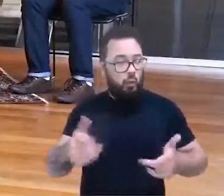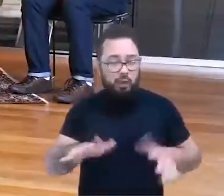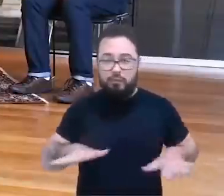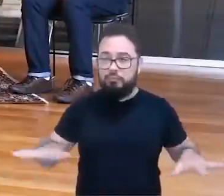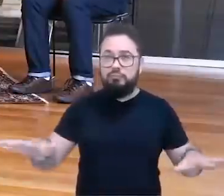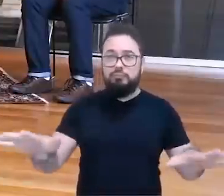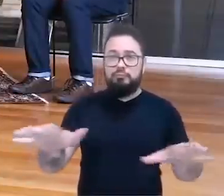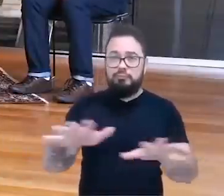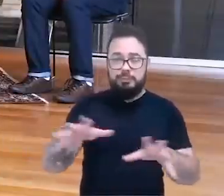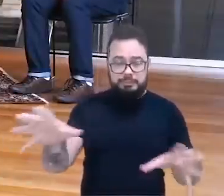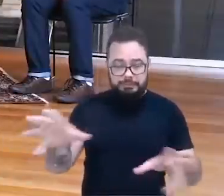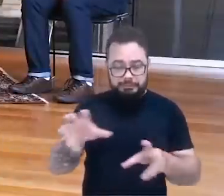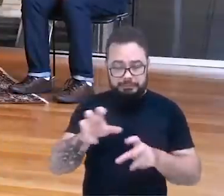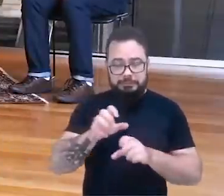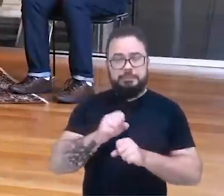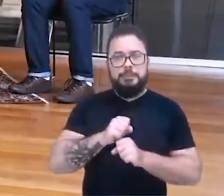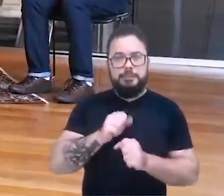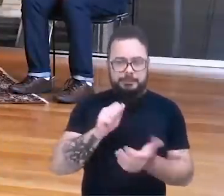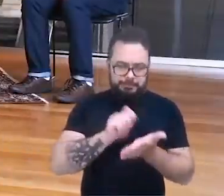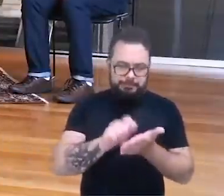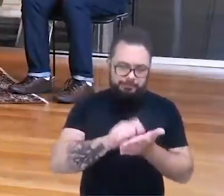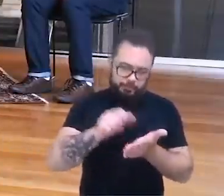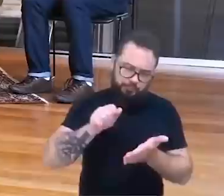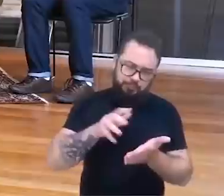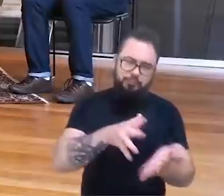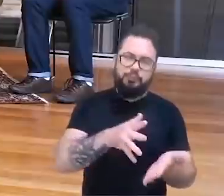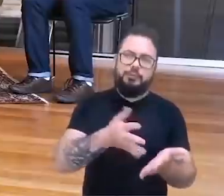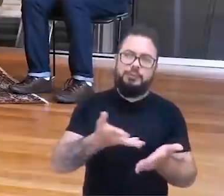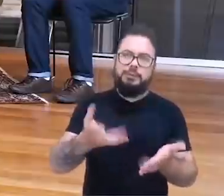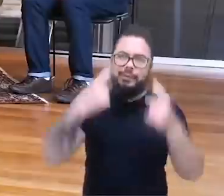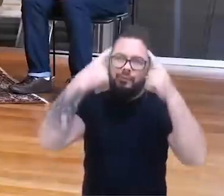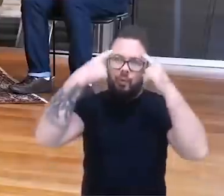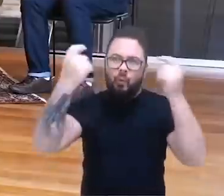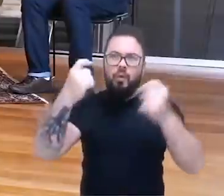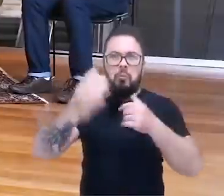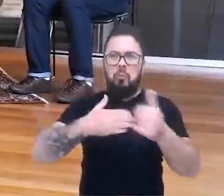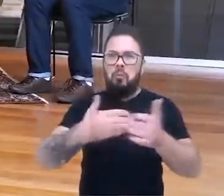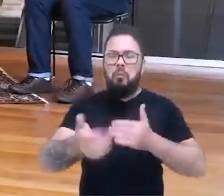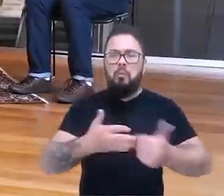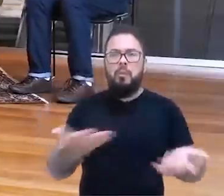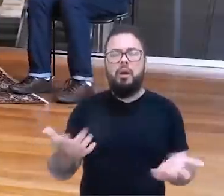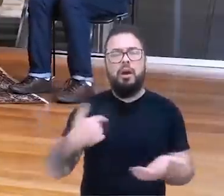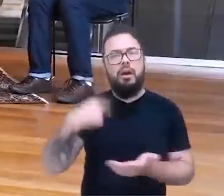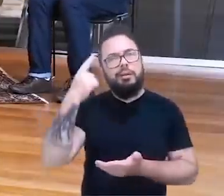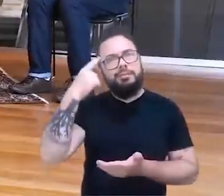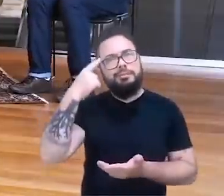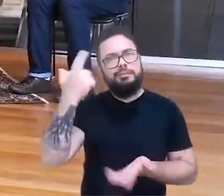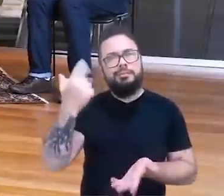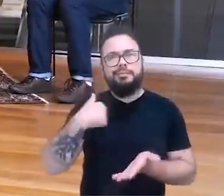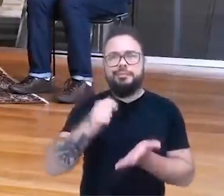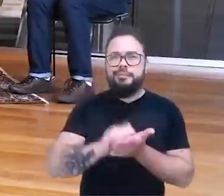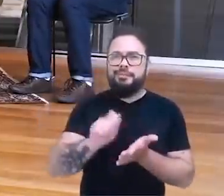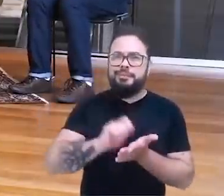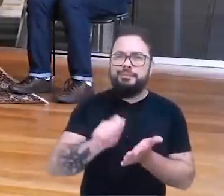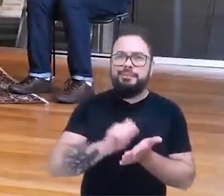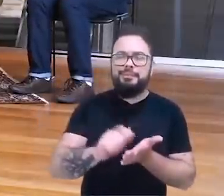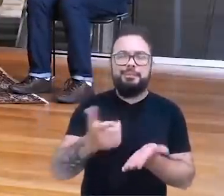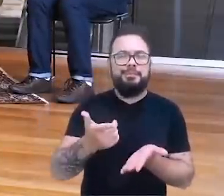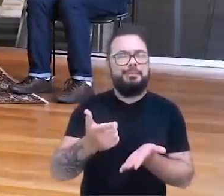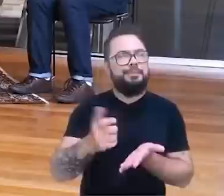afetando né daquilo que só me afetando naquela violência O que é que seja então fico pensando eu vou escrever um